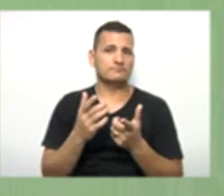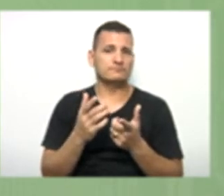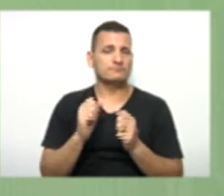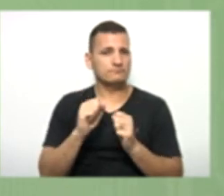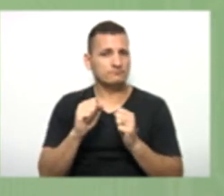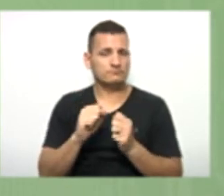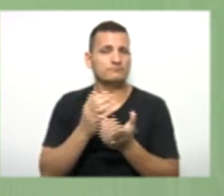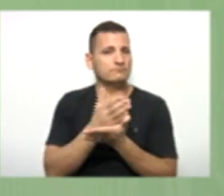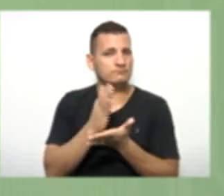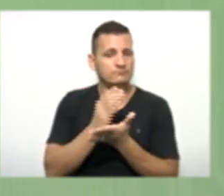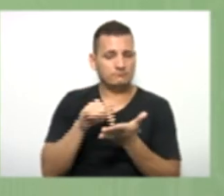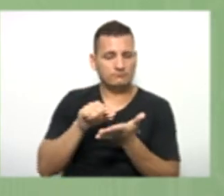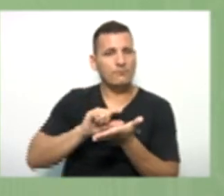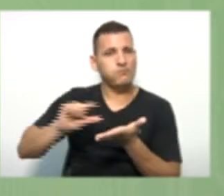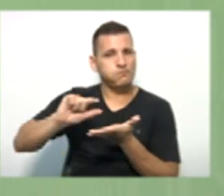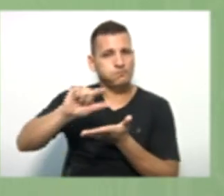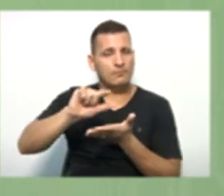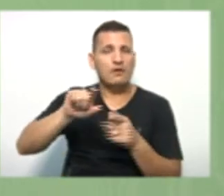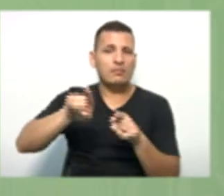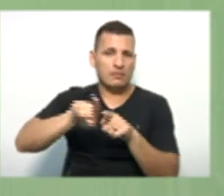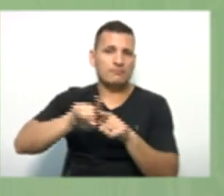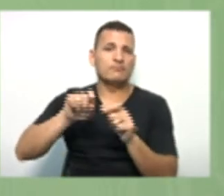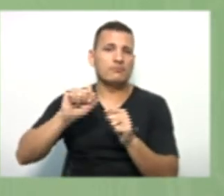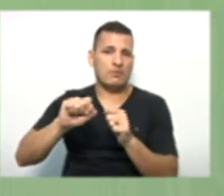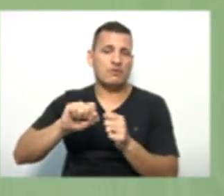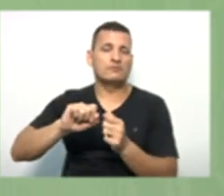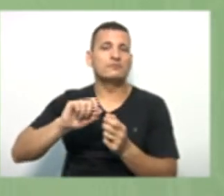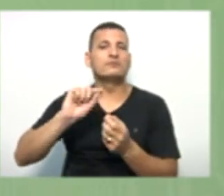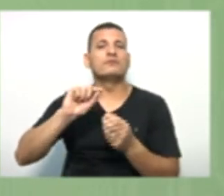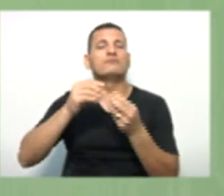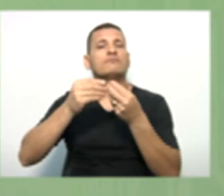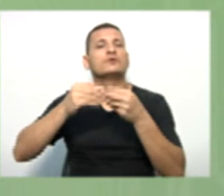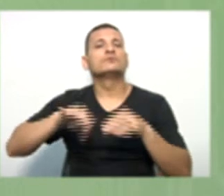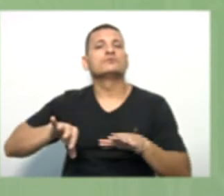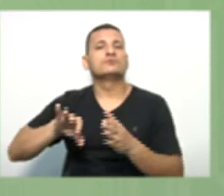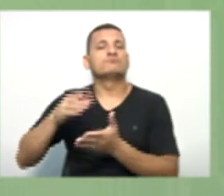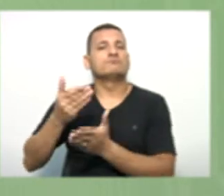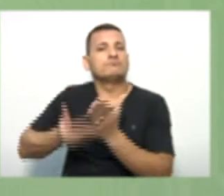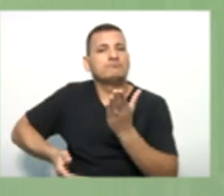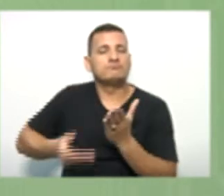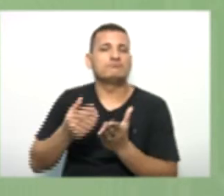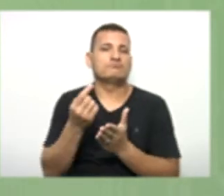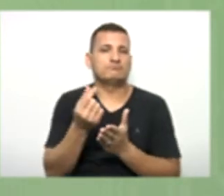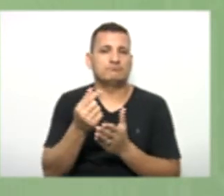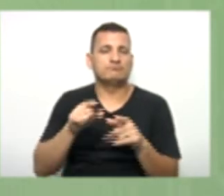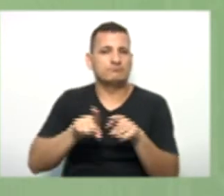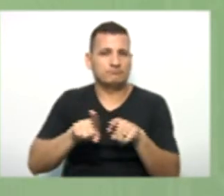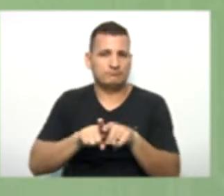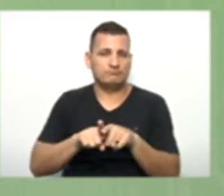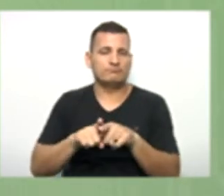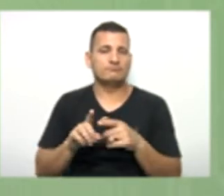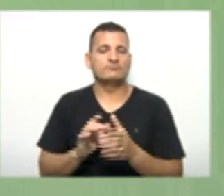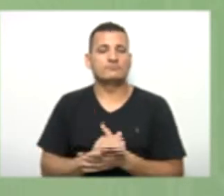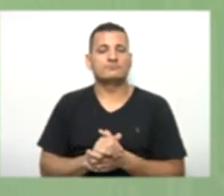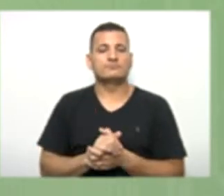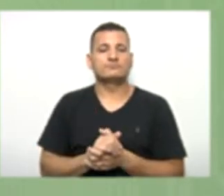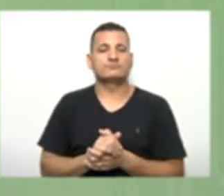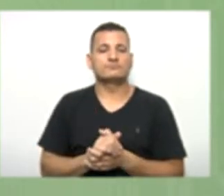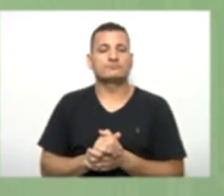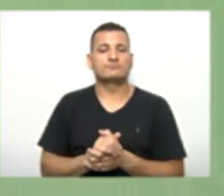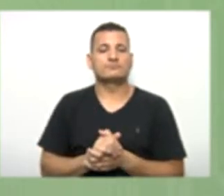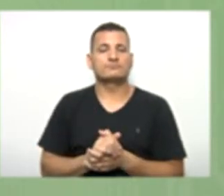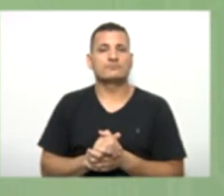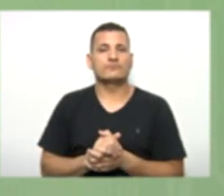as sobras, podem ocorrer perdas, ou seja, prejuízo daquele ato cooperativo. Nesse